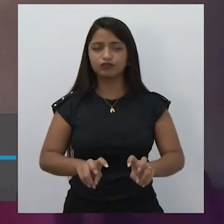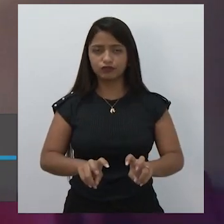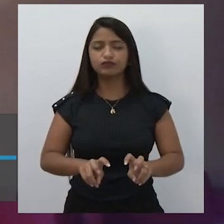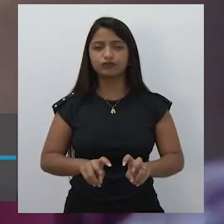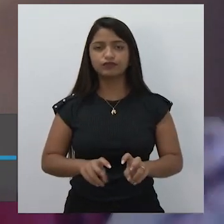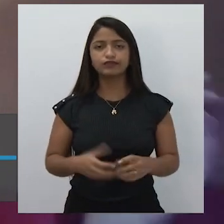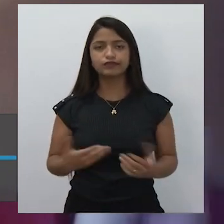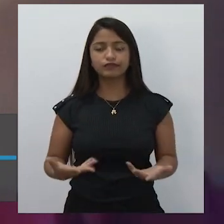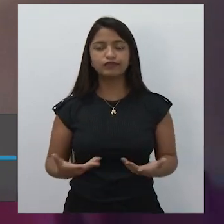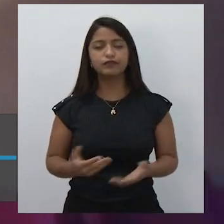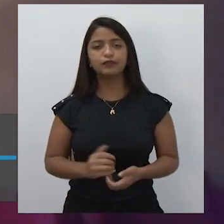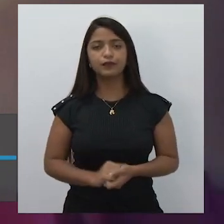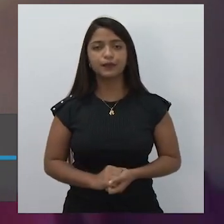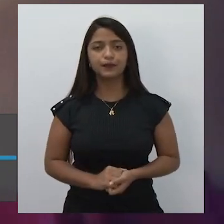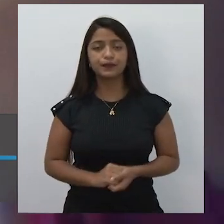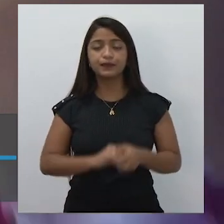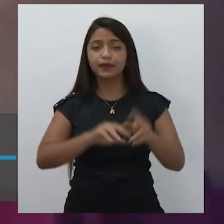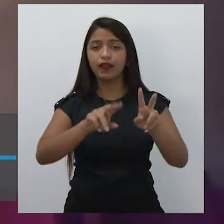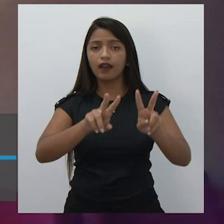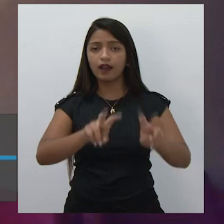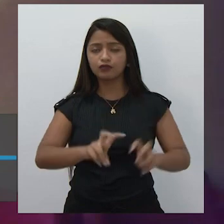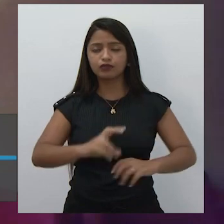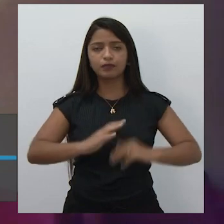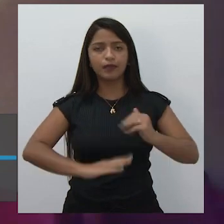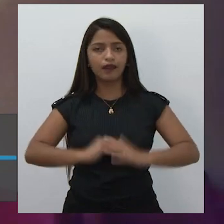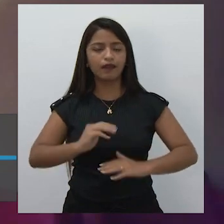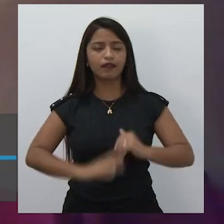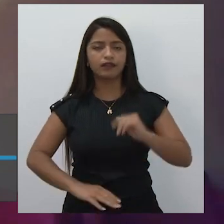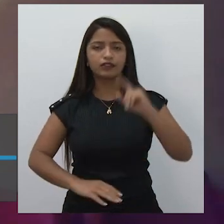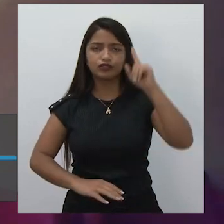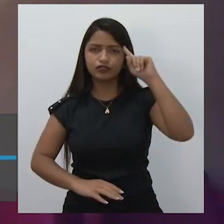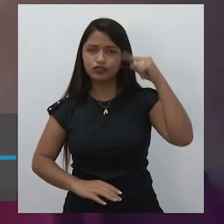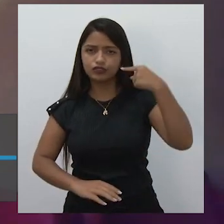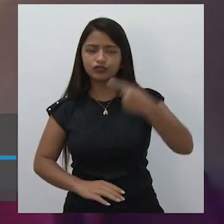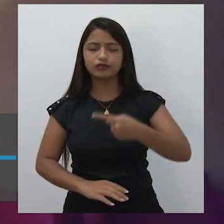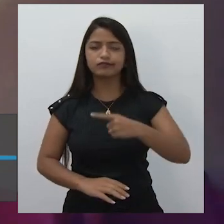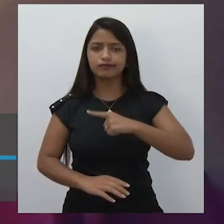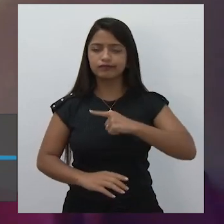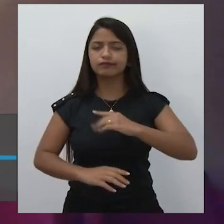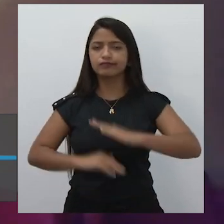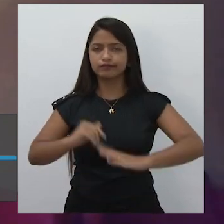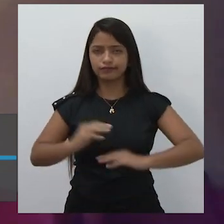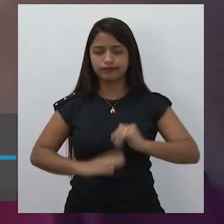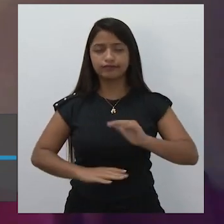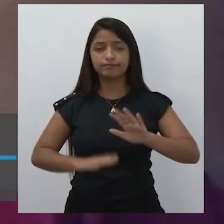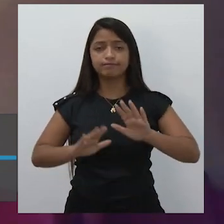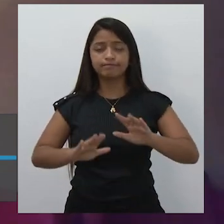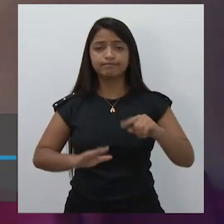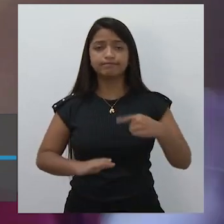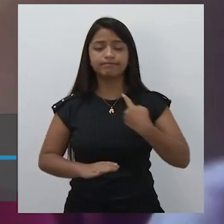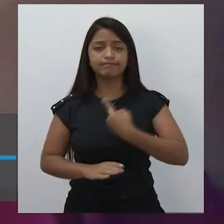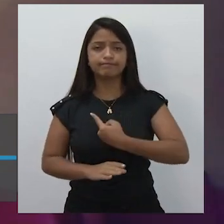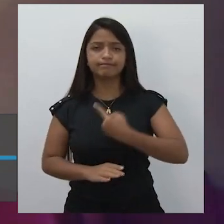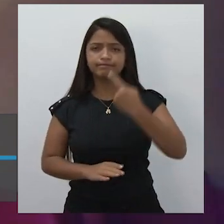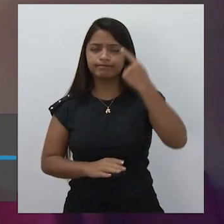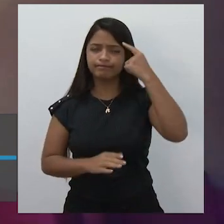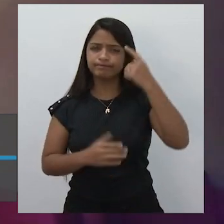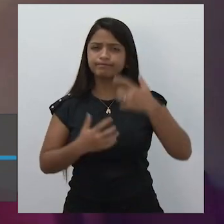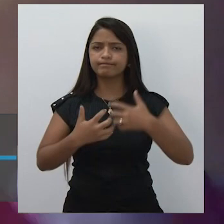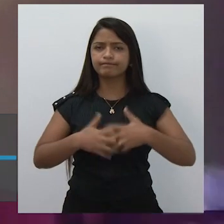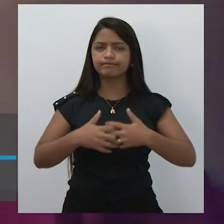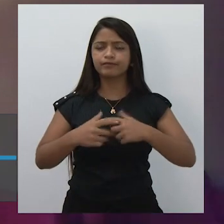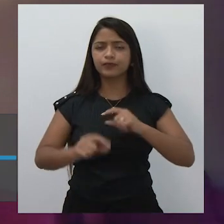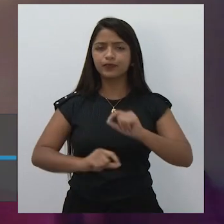todo na prática, no dia a dia, no cotidiano, e a gente pensa em como é que conecta, né,